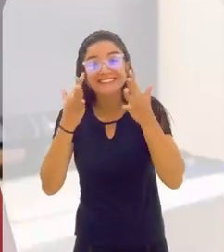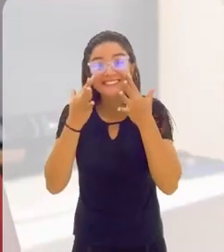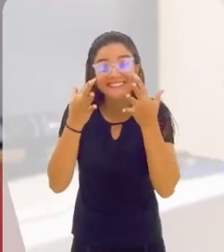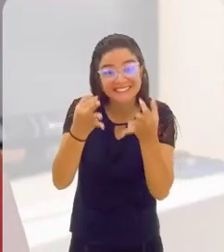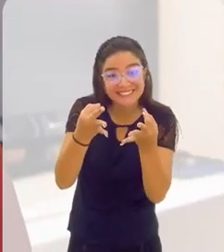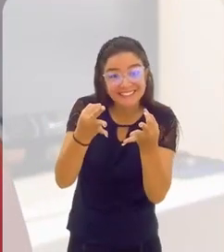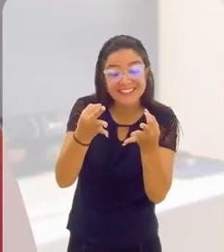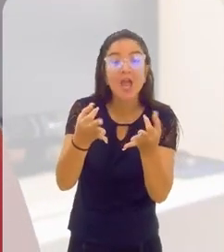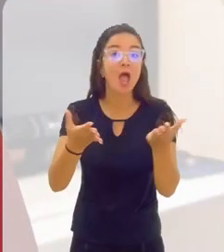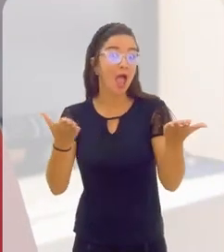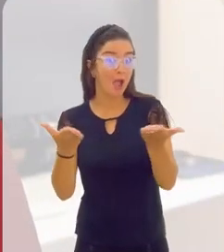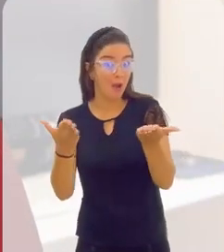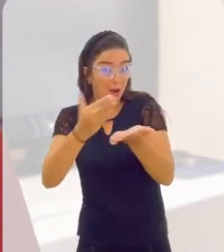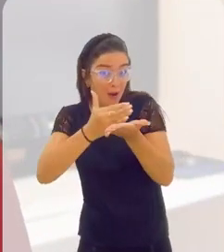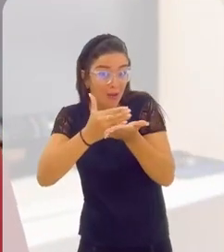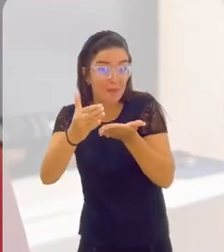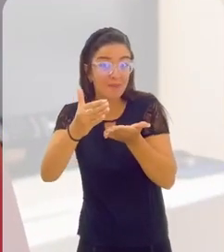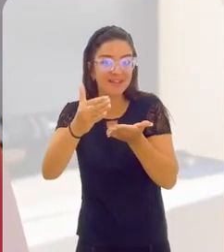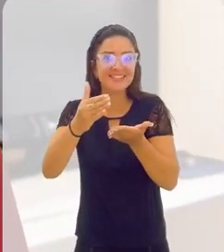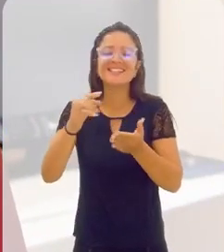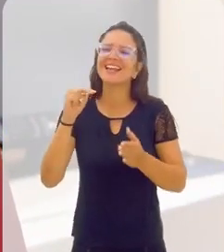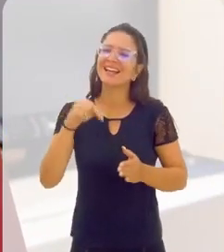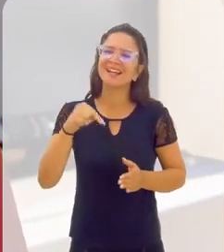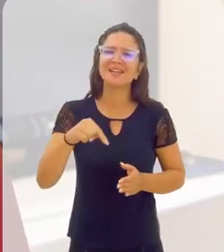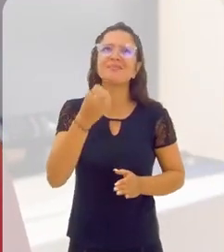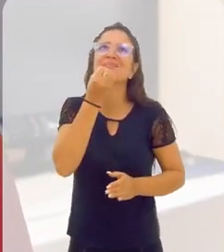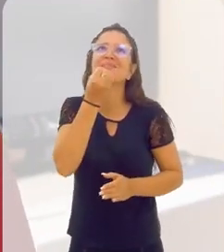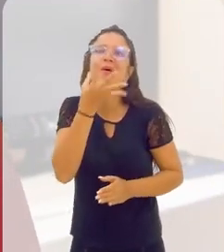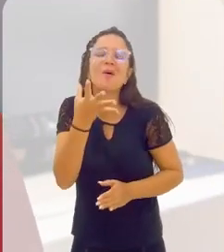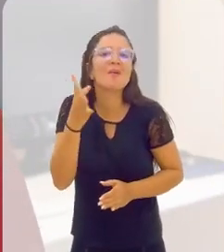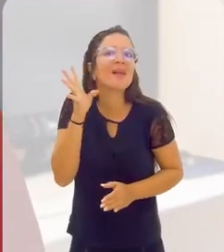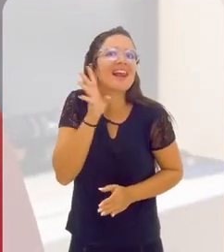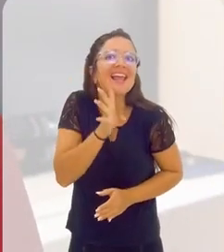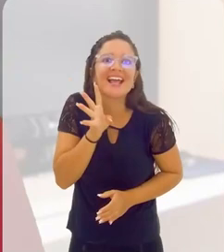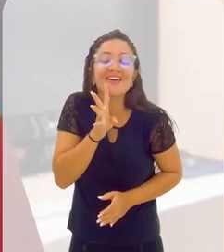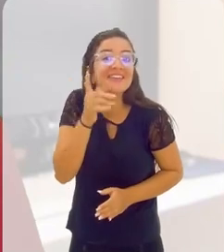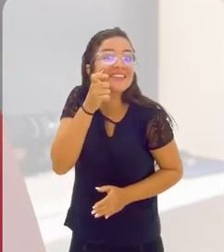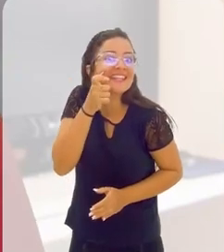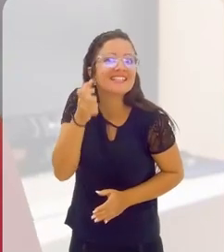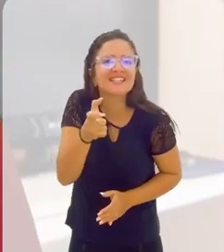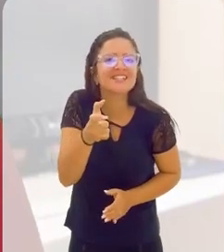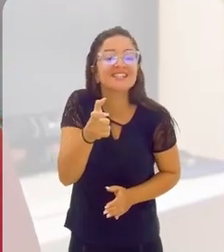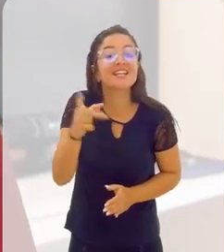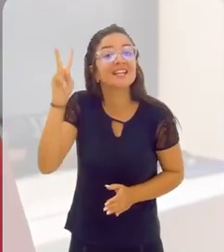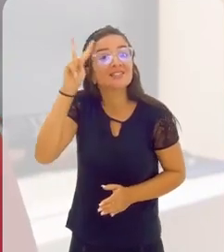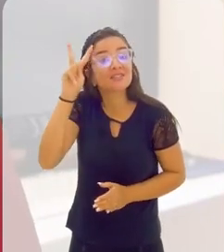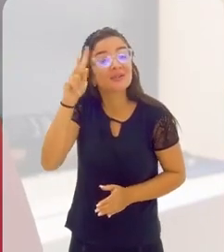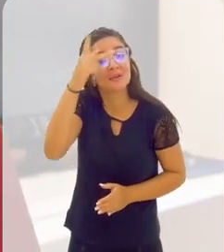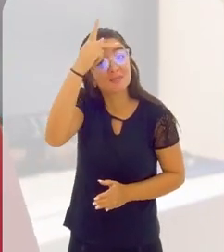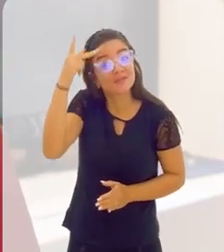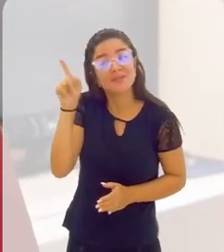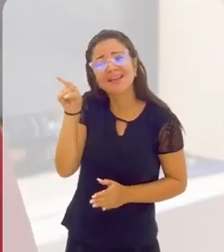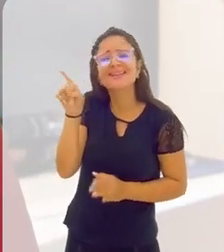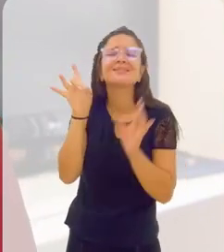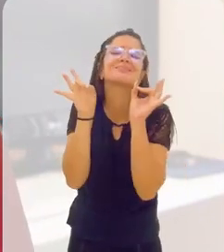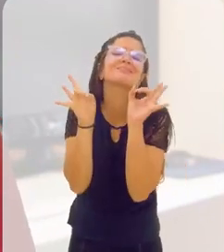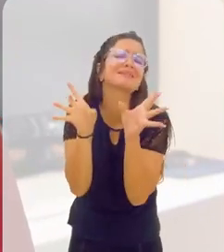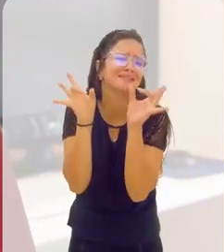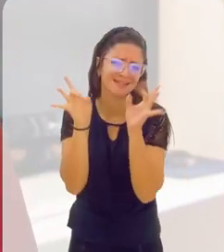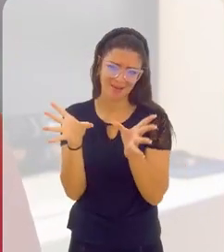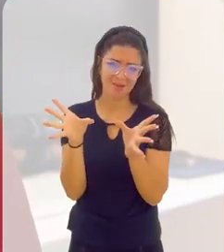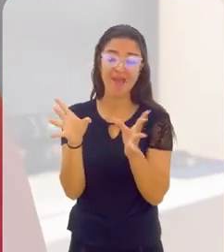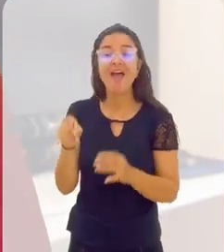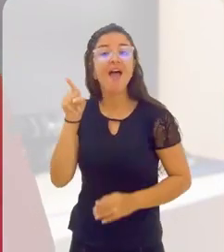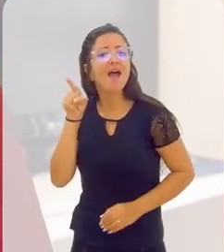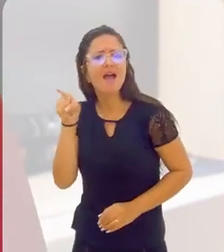Ei atenção começa agora o programa que vai te levar para uma viagem você vai conhecer a história de uma pessoa especial